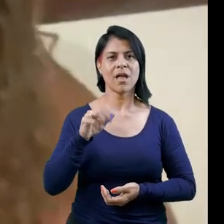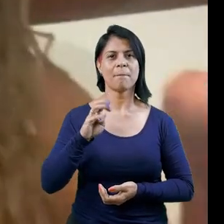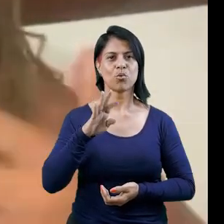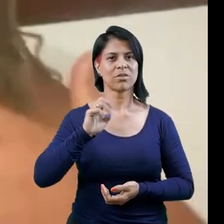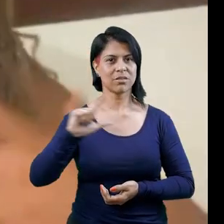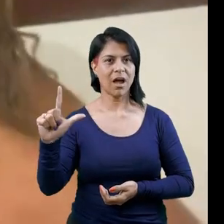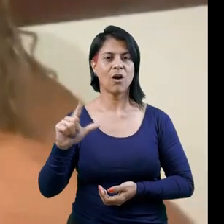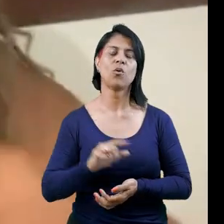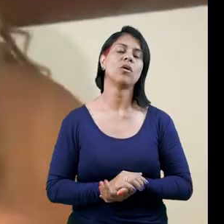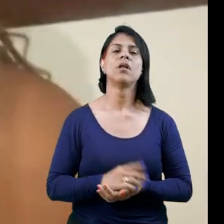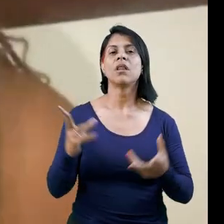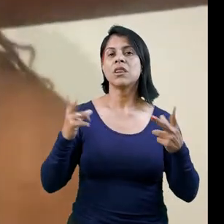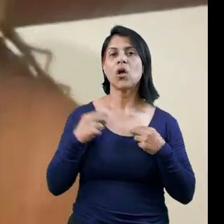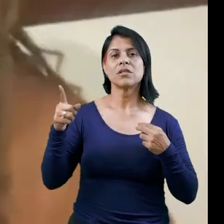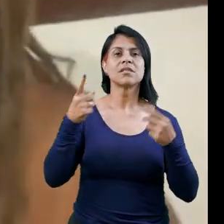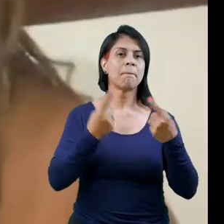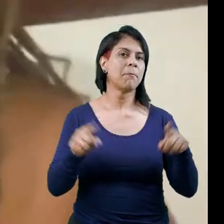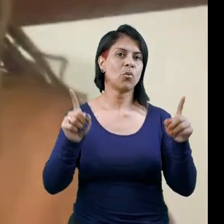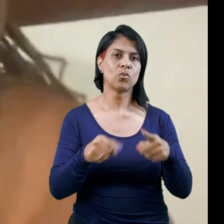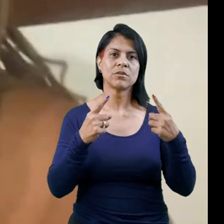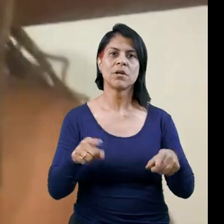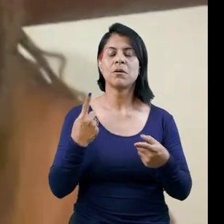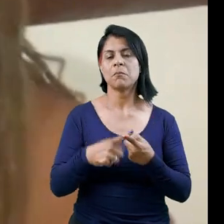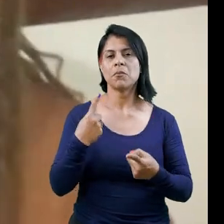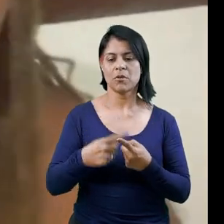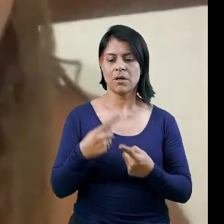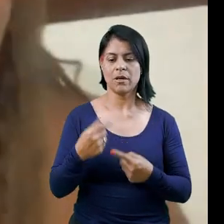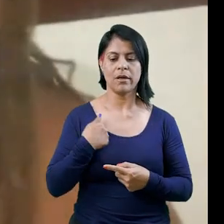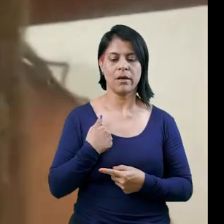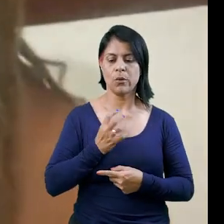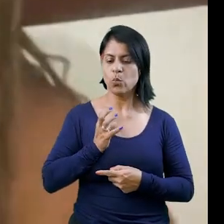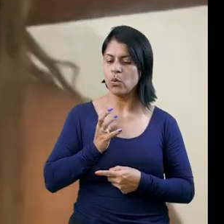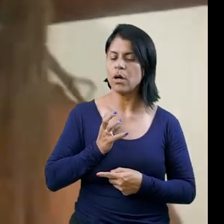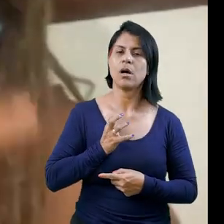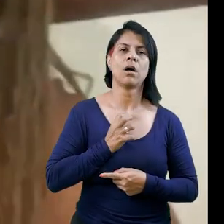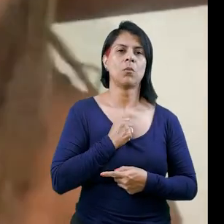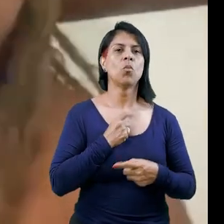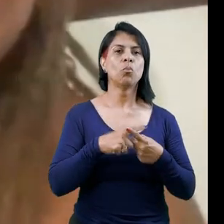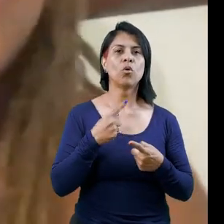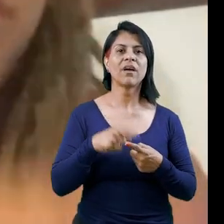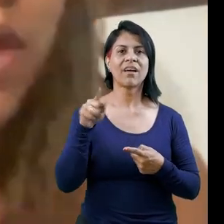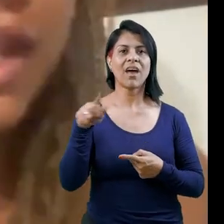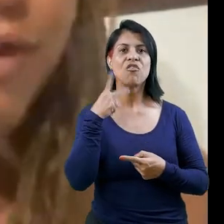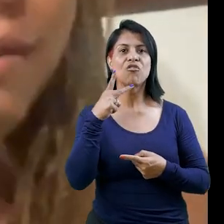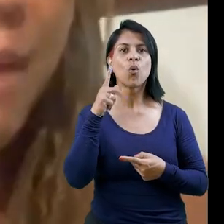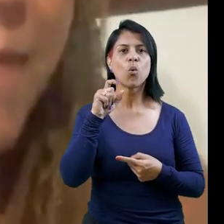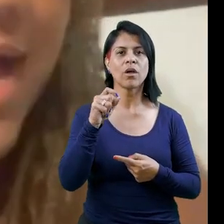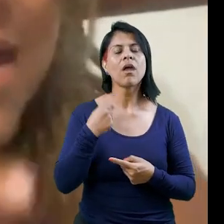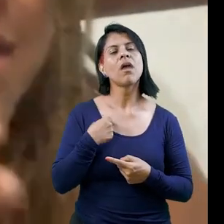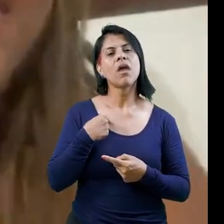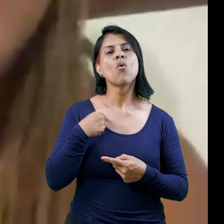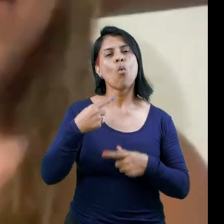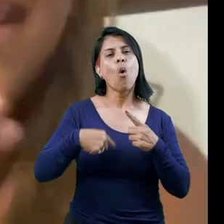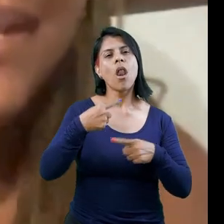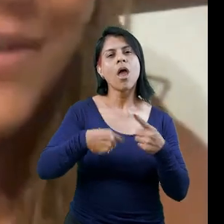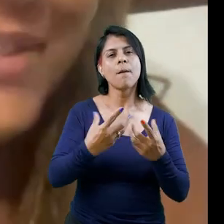encontro podia ser só essa música, né? Podia soltar o play na Mona e ir embora, porque eu acho que ela falou. Eu enrolei, falei a